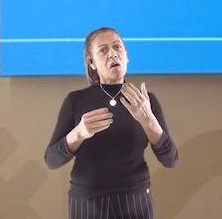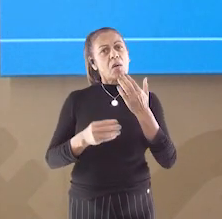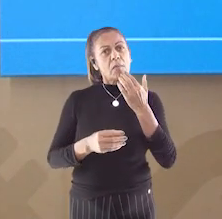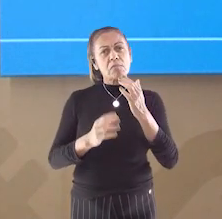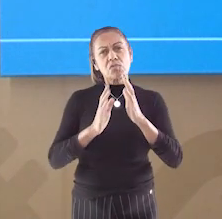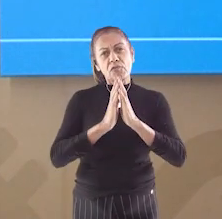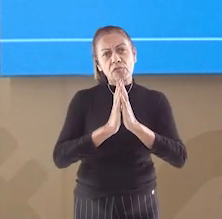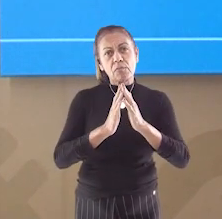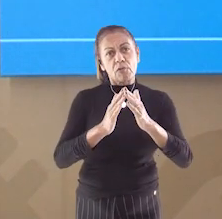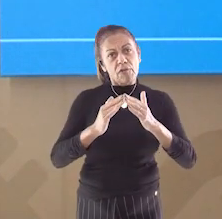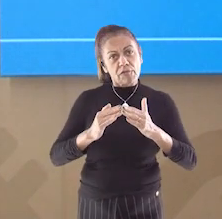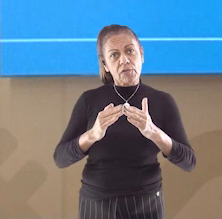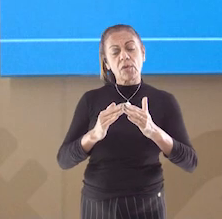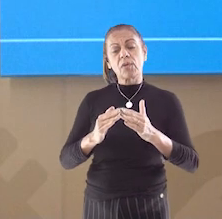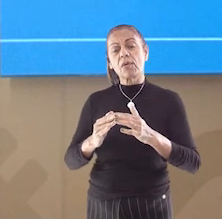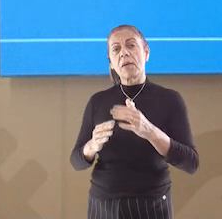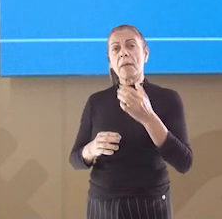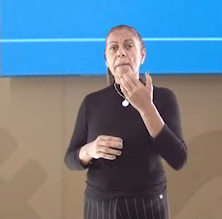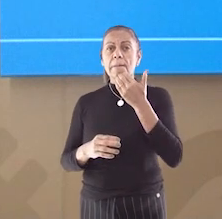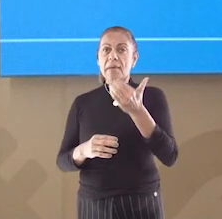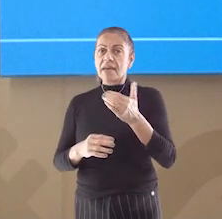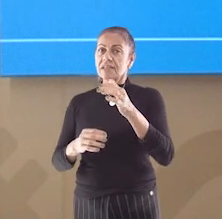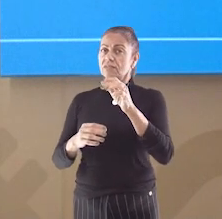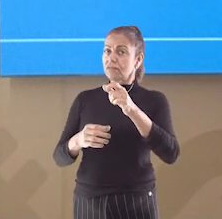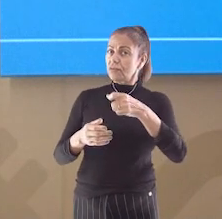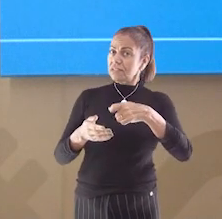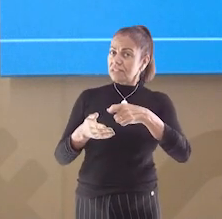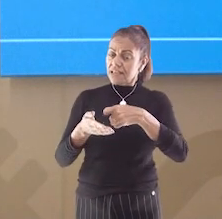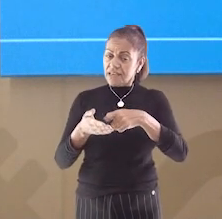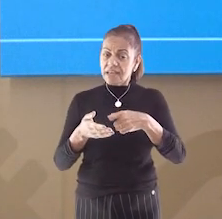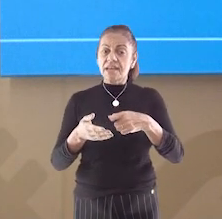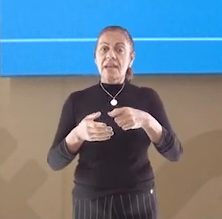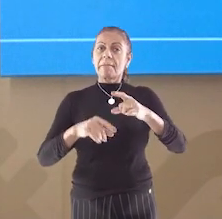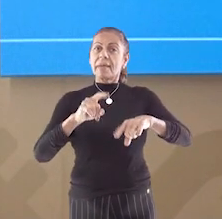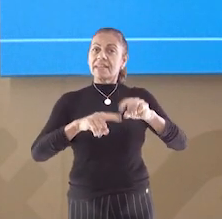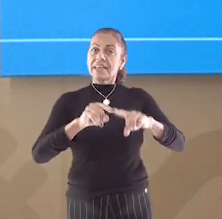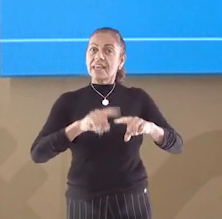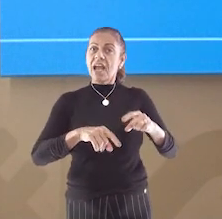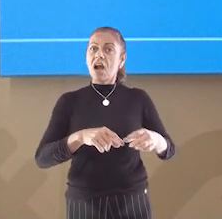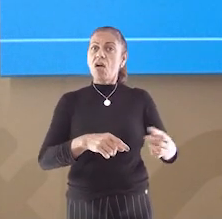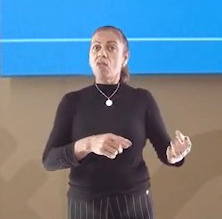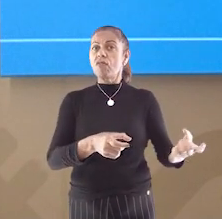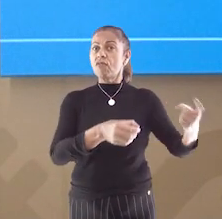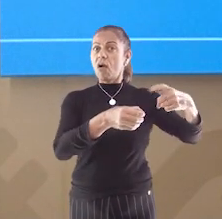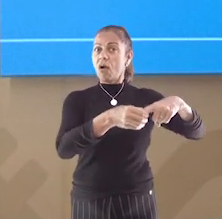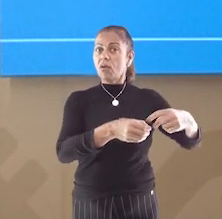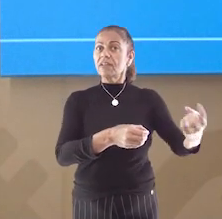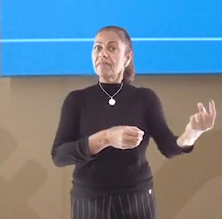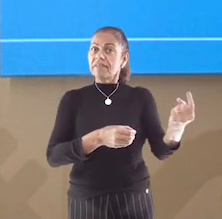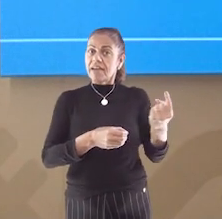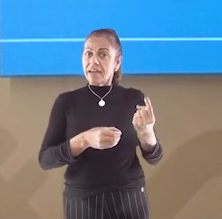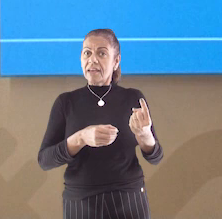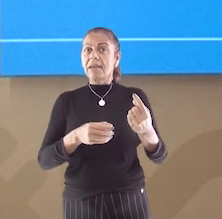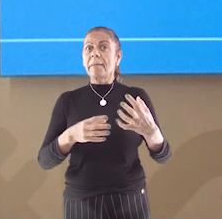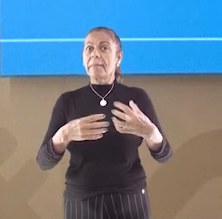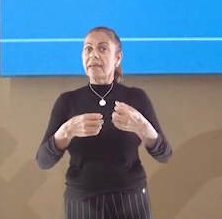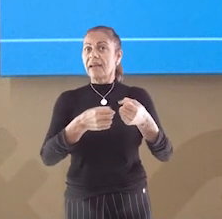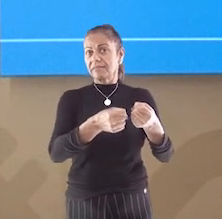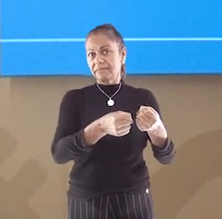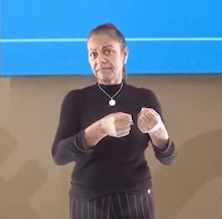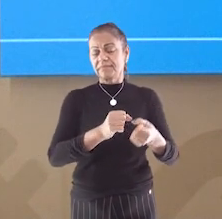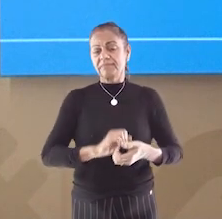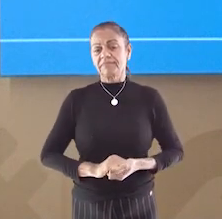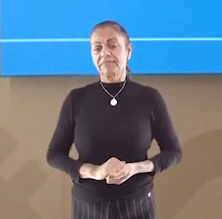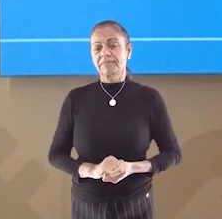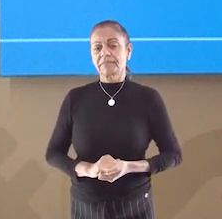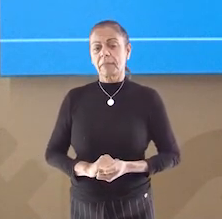peço que entre em contato com a empresa para que eles possam recolher os materiais a mais. Obrigado e